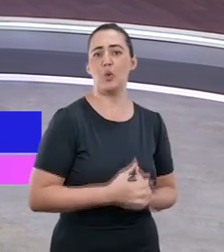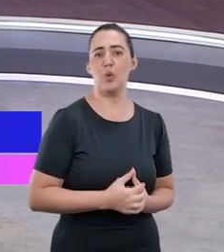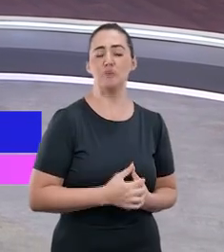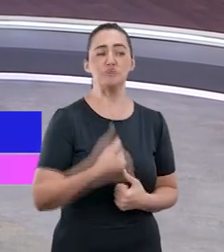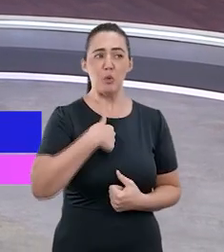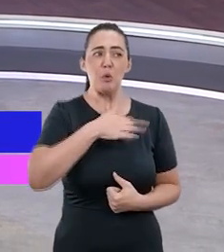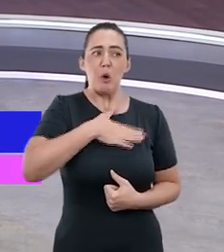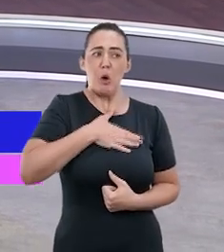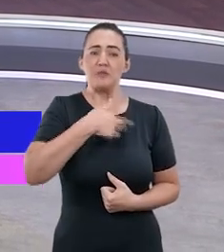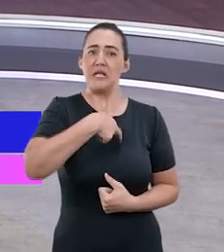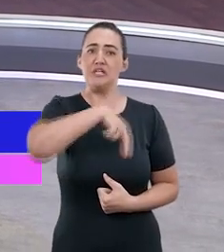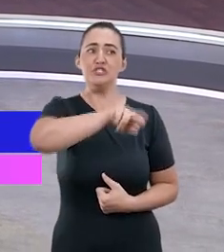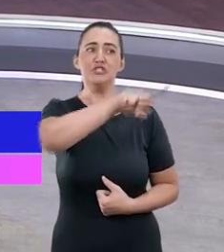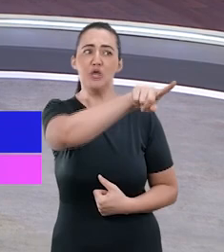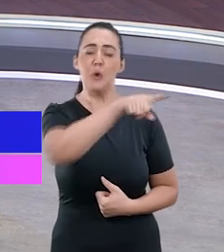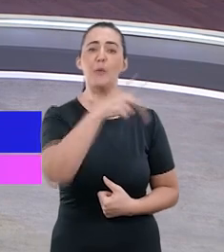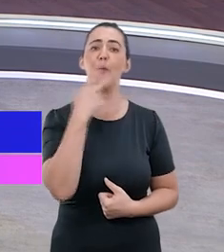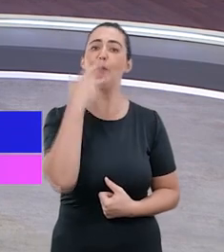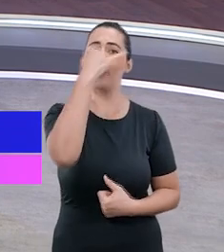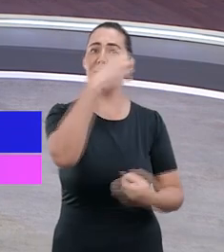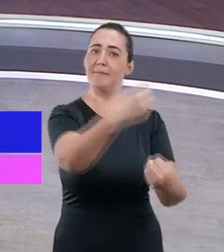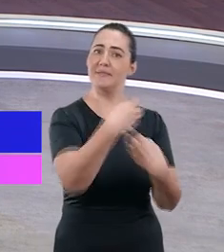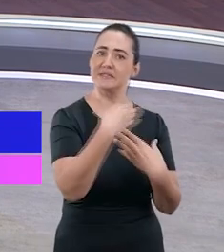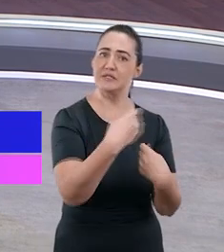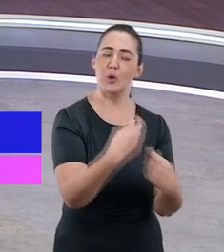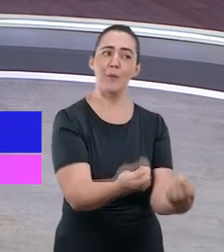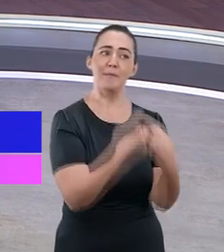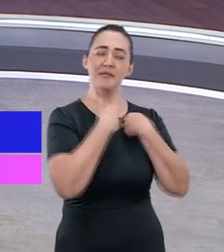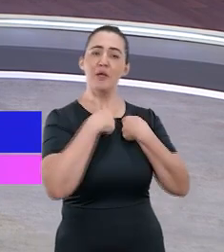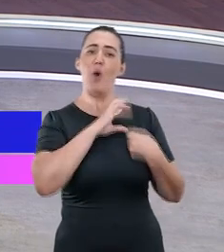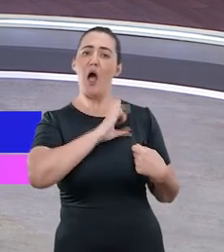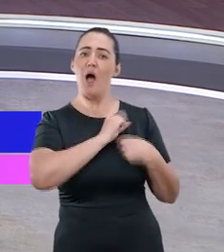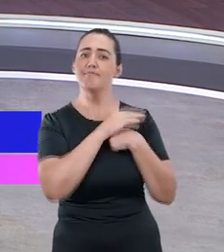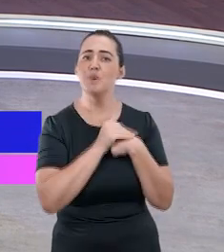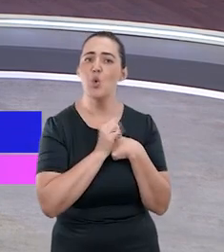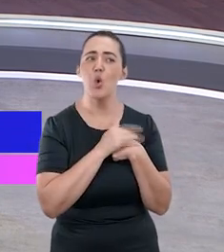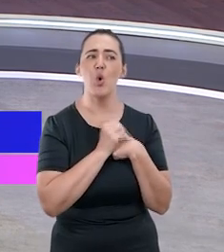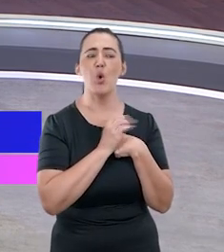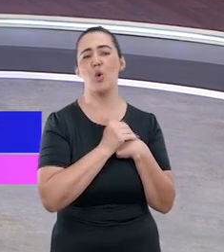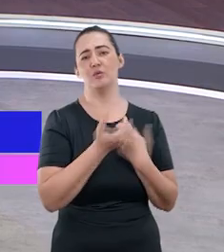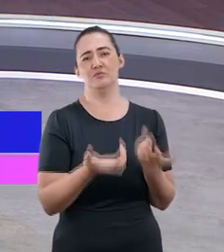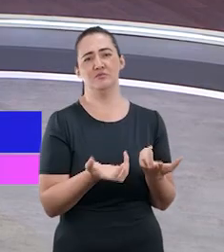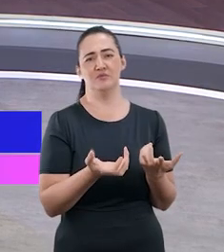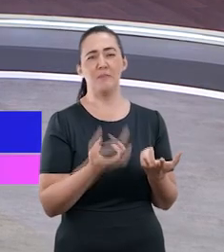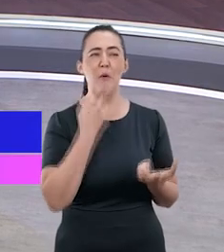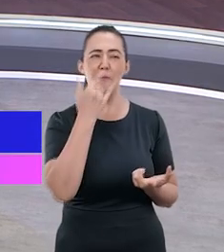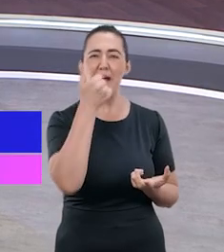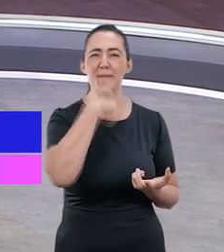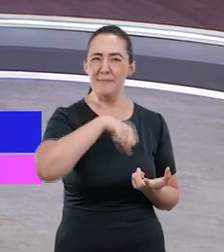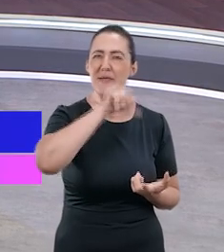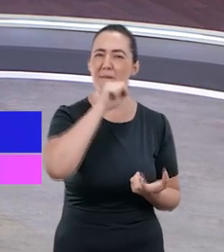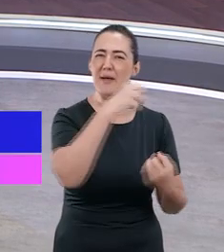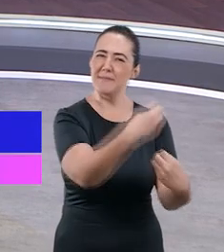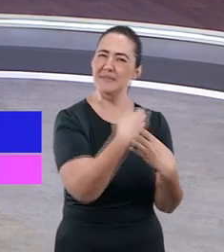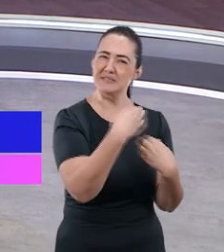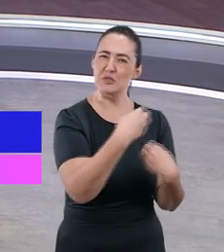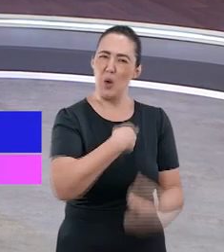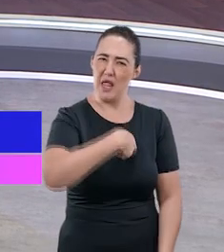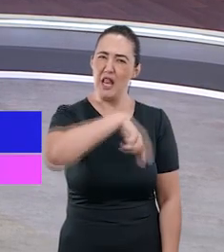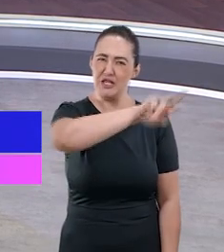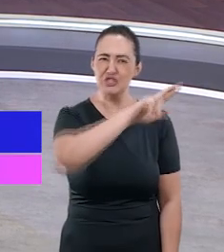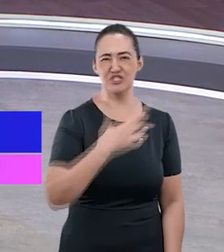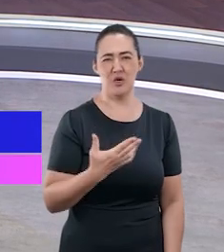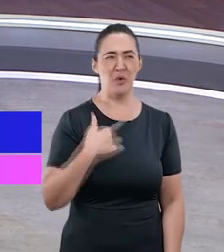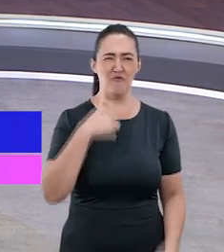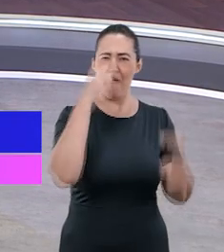pai me ensinou. Eles fizeram com tanto amor. E se eu abandonar tudo isso, eu estarei desonrando meu pai e